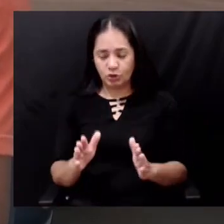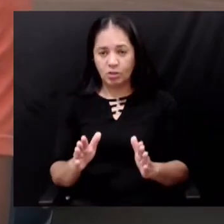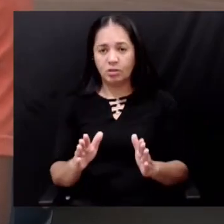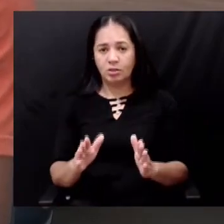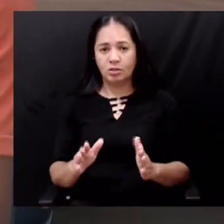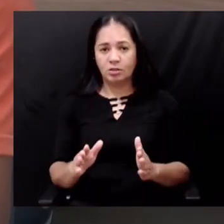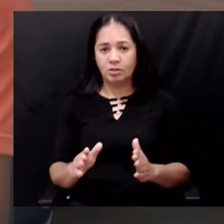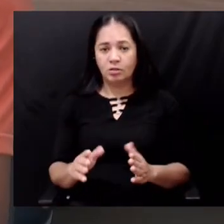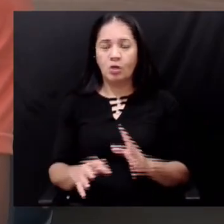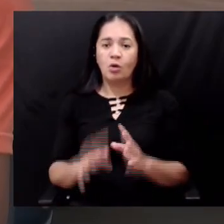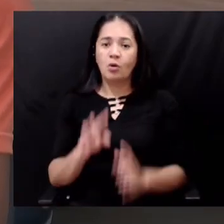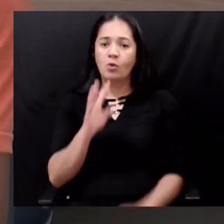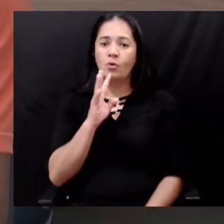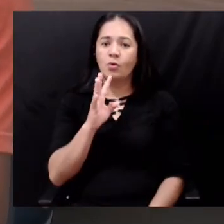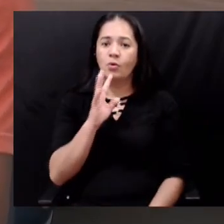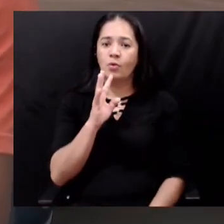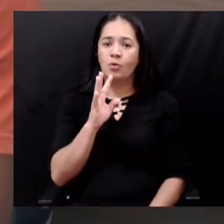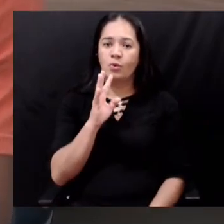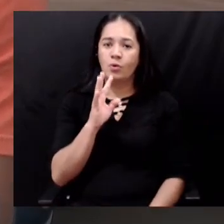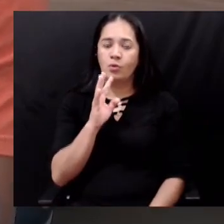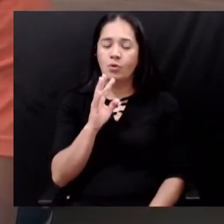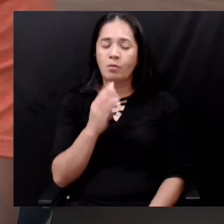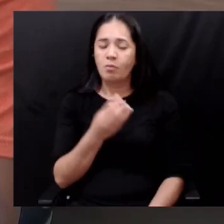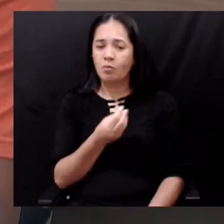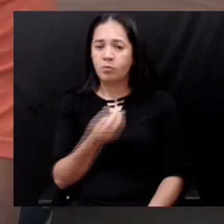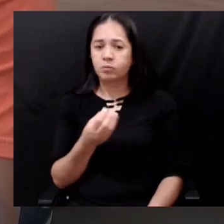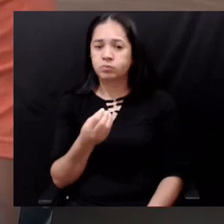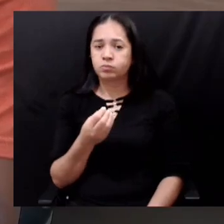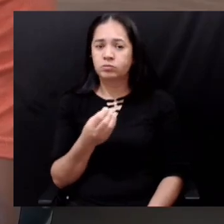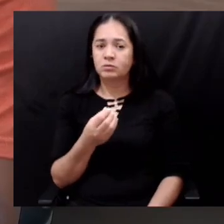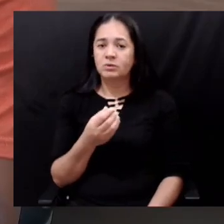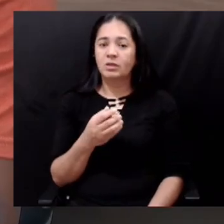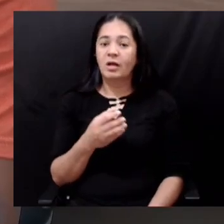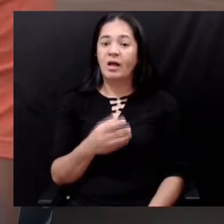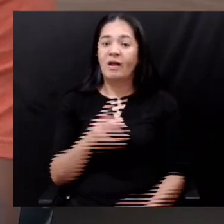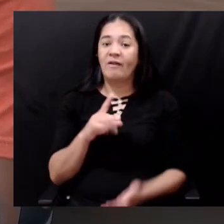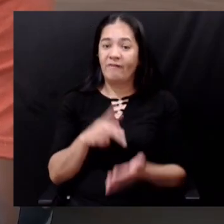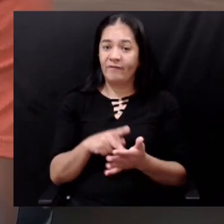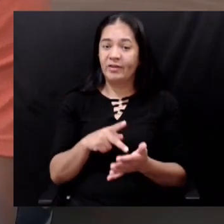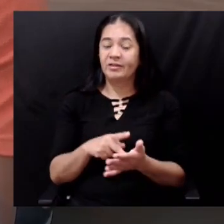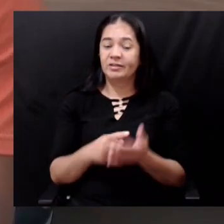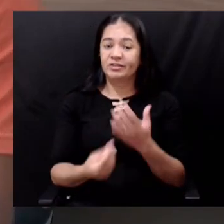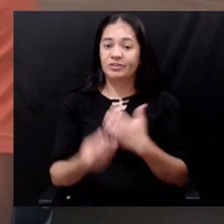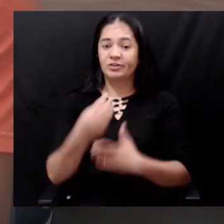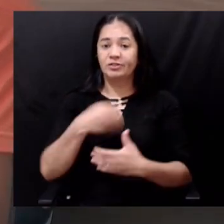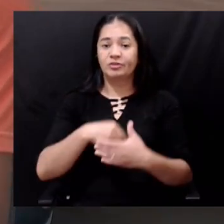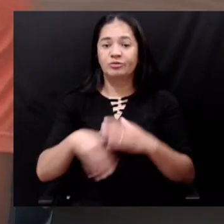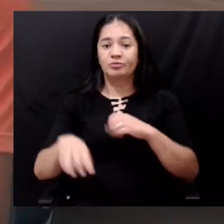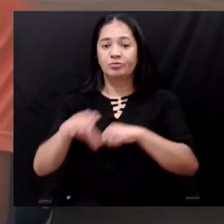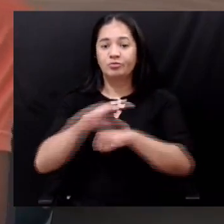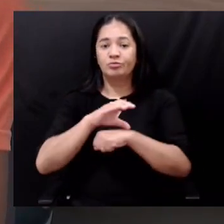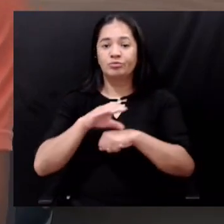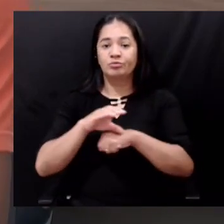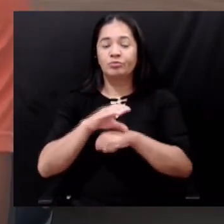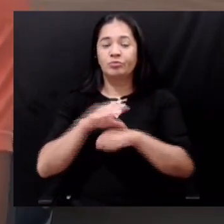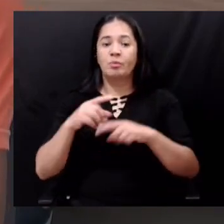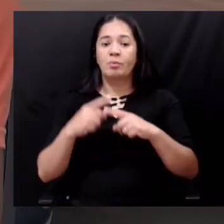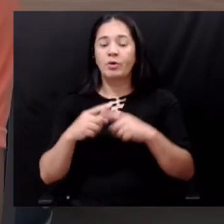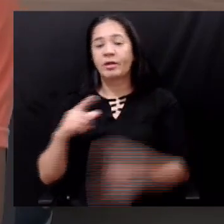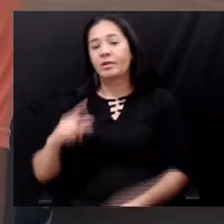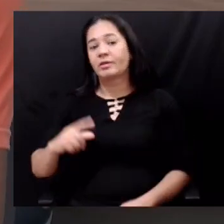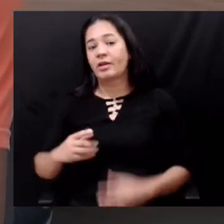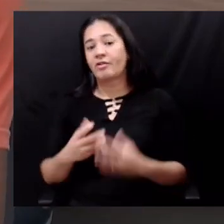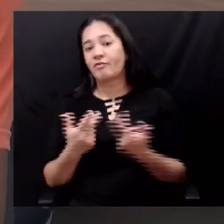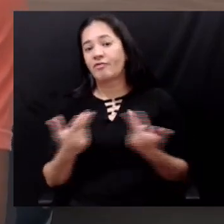conhecem bastante a realidade dos cursinhos e tem cursinhos